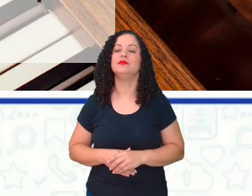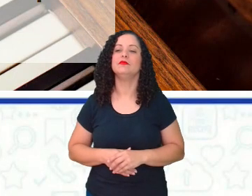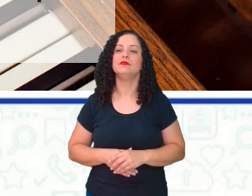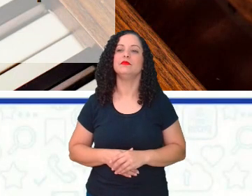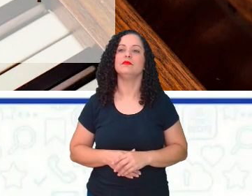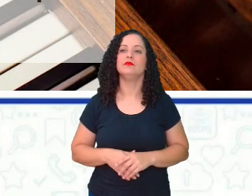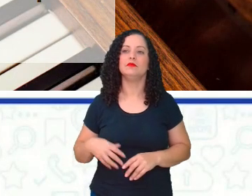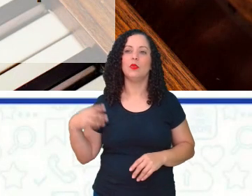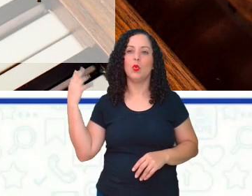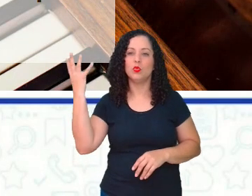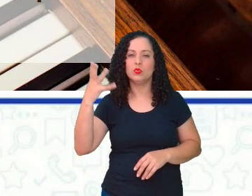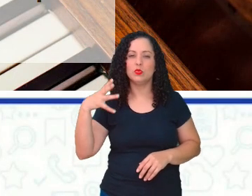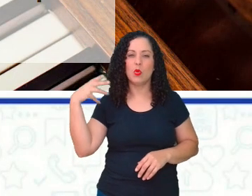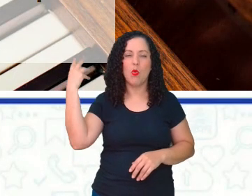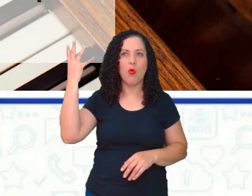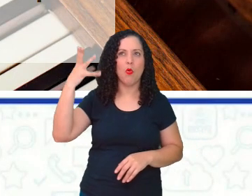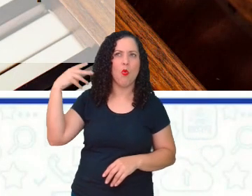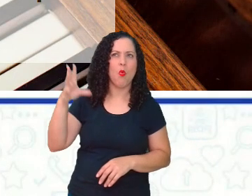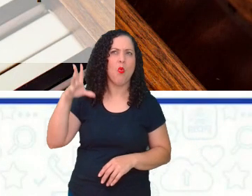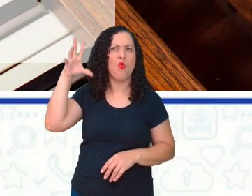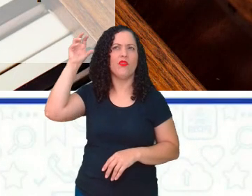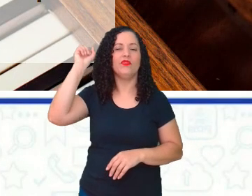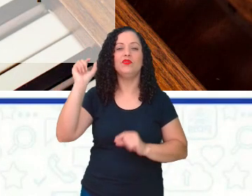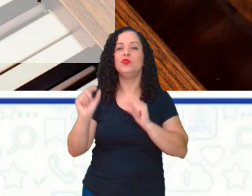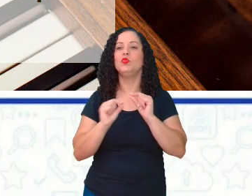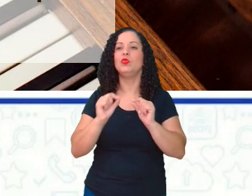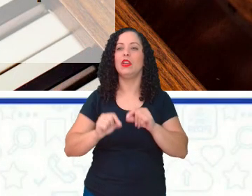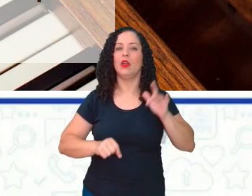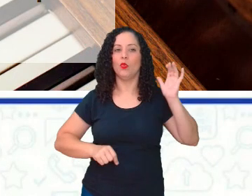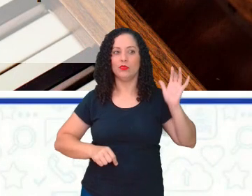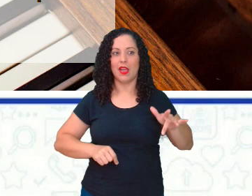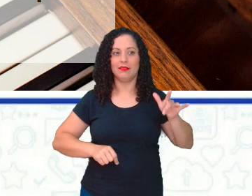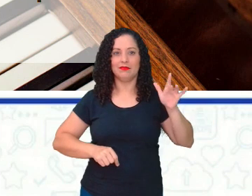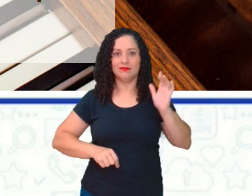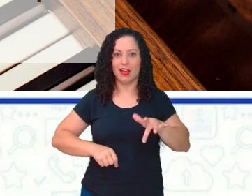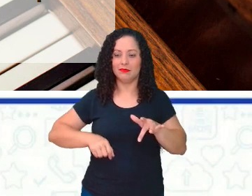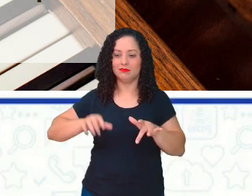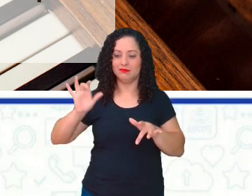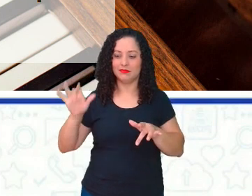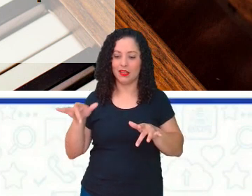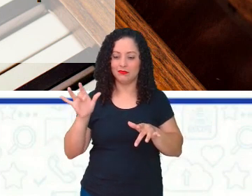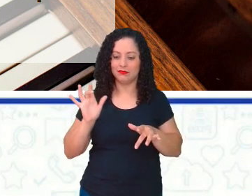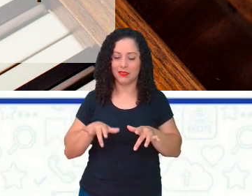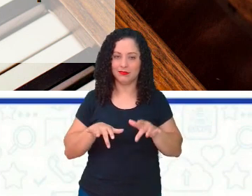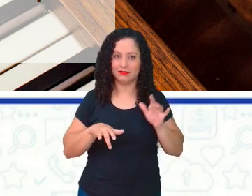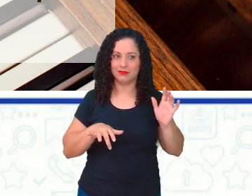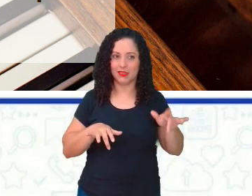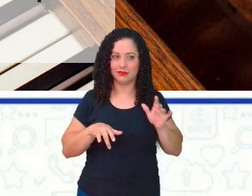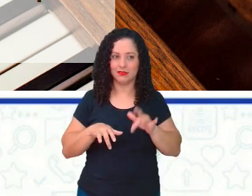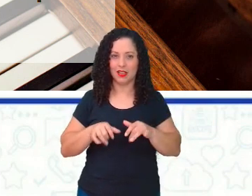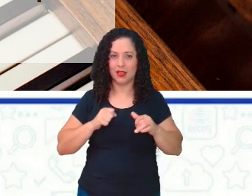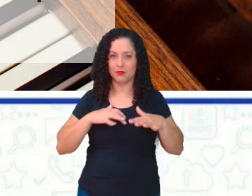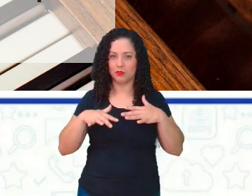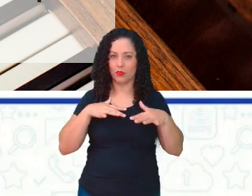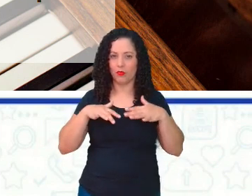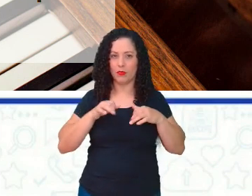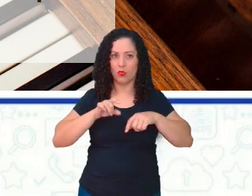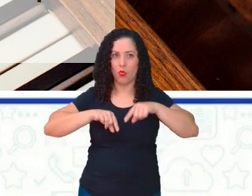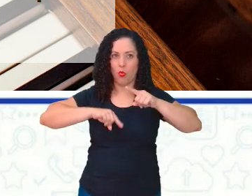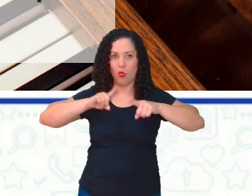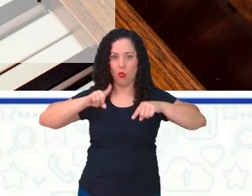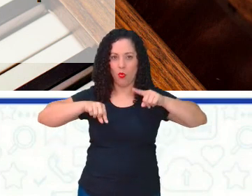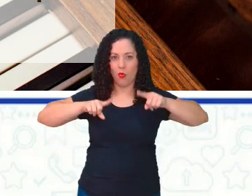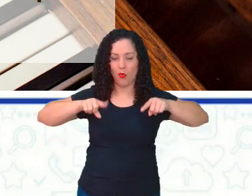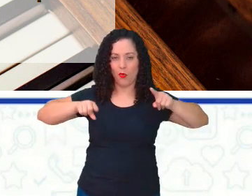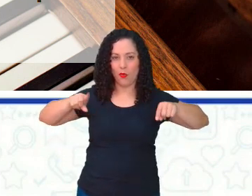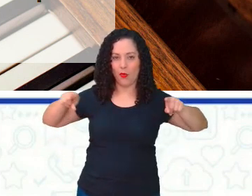aí o som é produzido por meio de um teclado que aciona algum mecanismo ou libera arestas capazes de fazer vibrações no ar, órgão